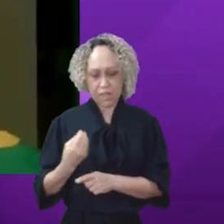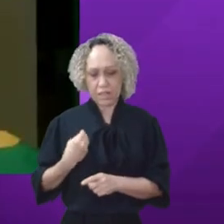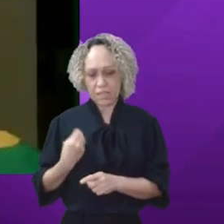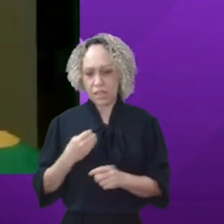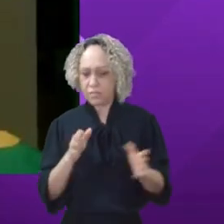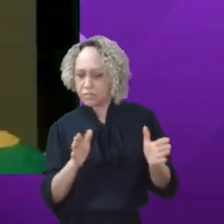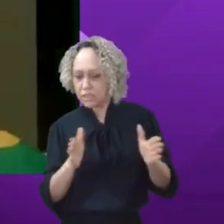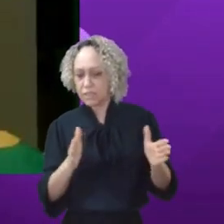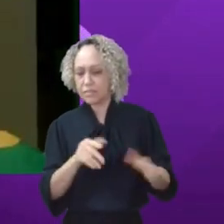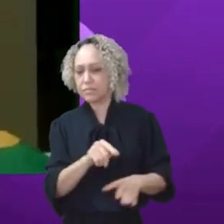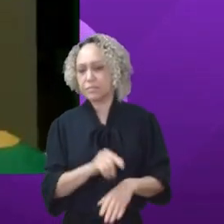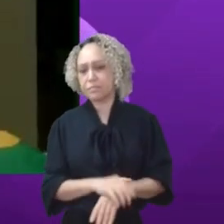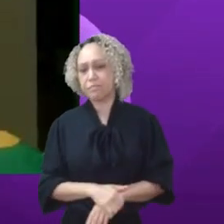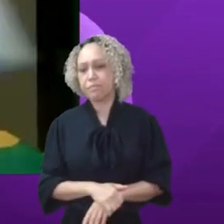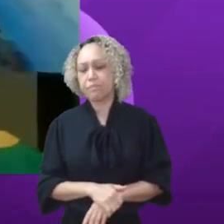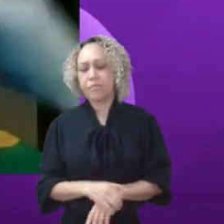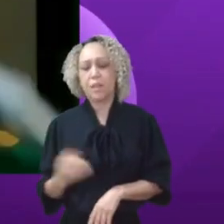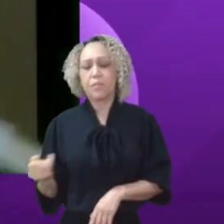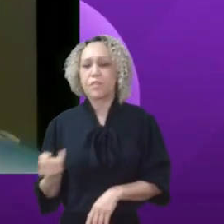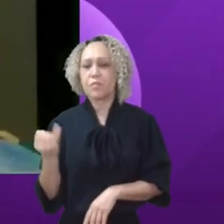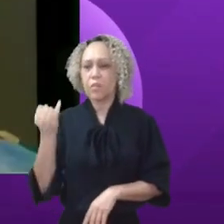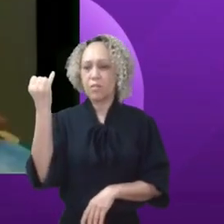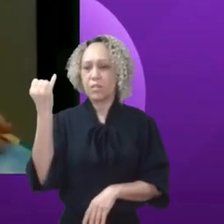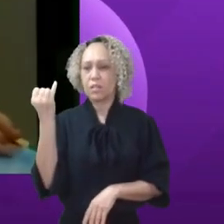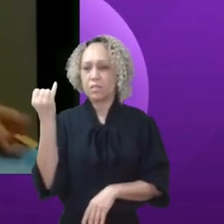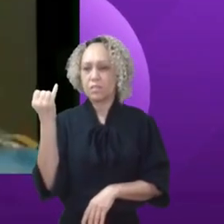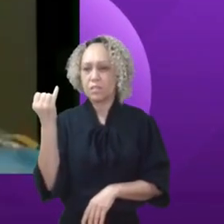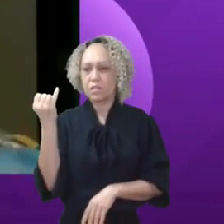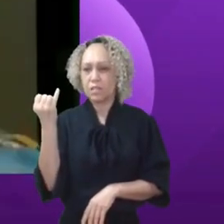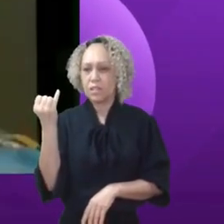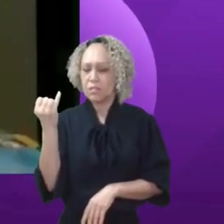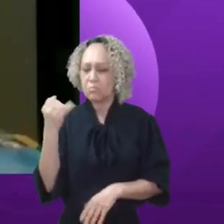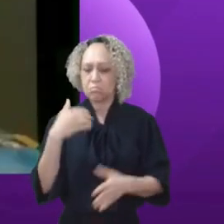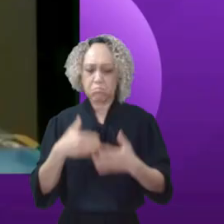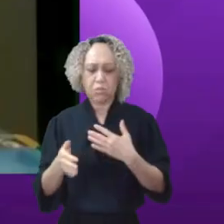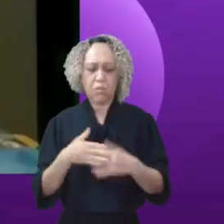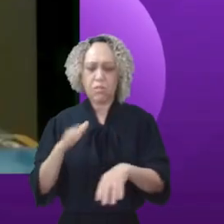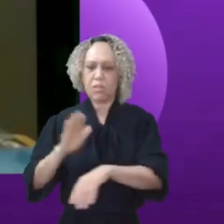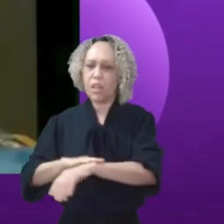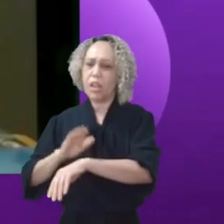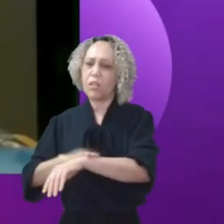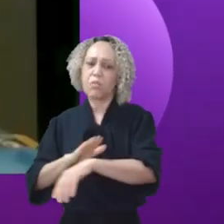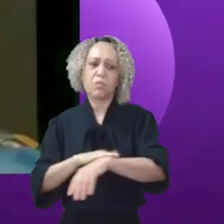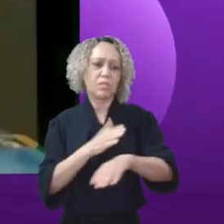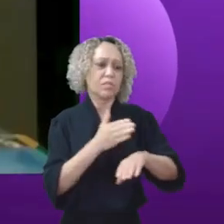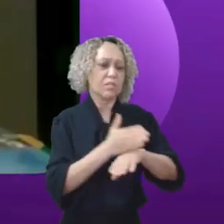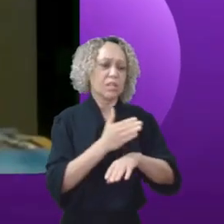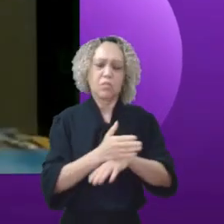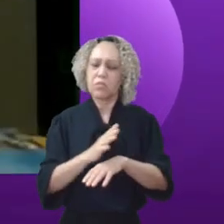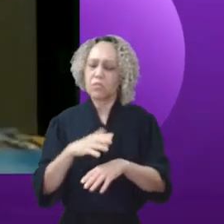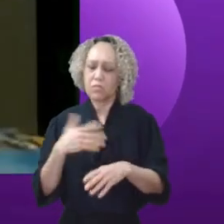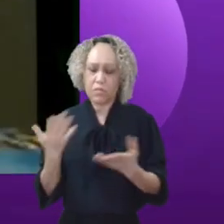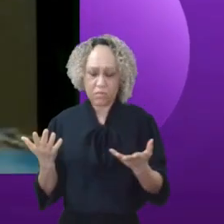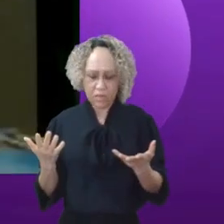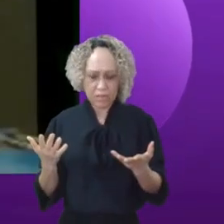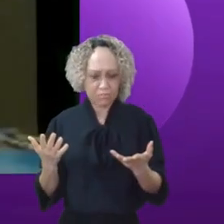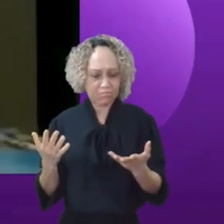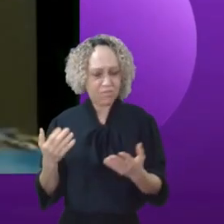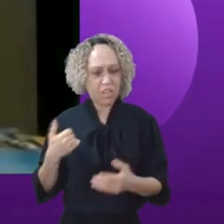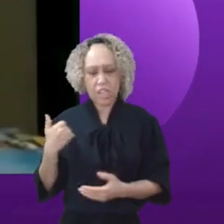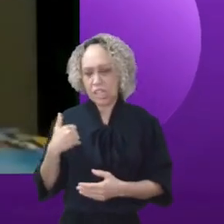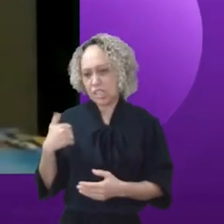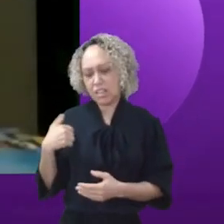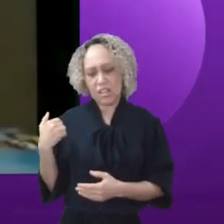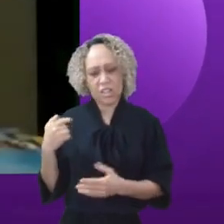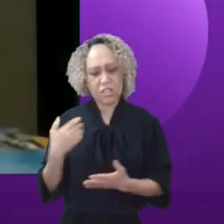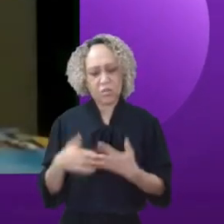Então, é muito importante que em qualquer lugar em qualquer dimensão da nossa vida,